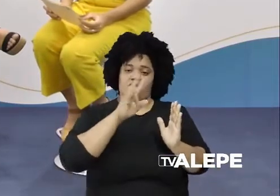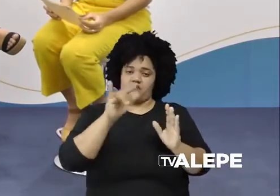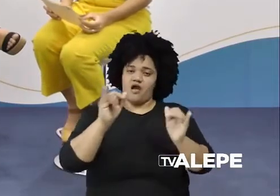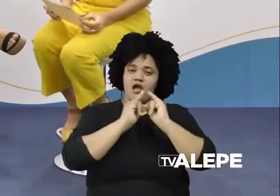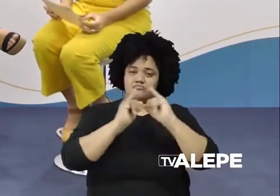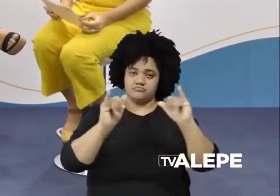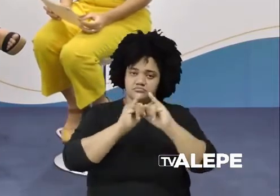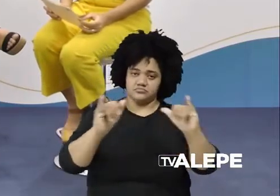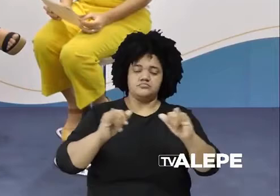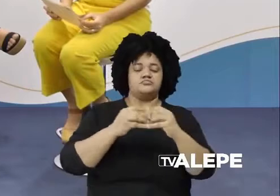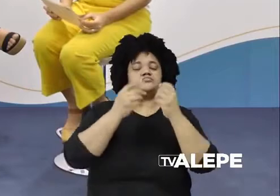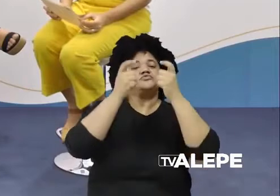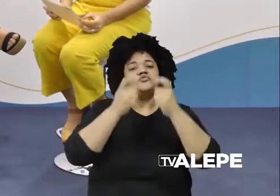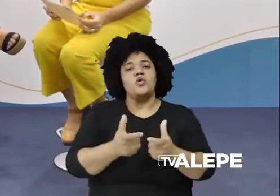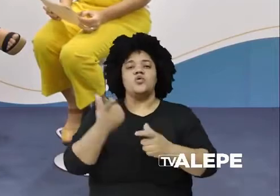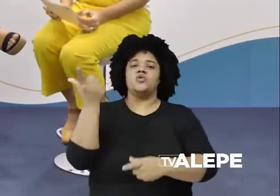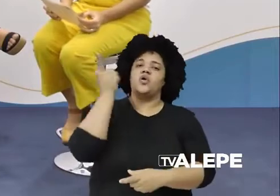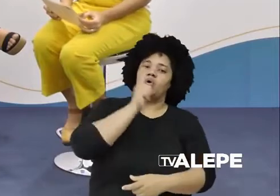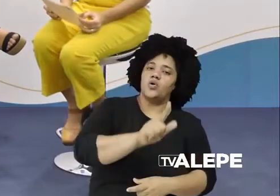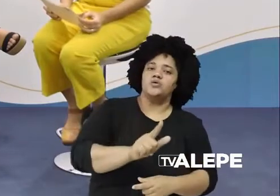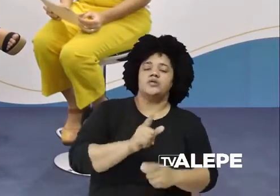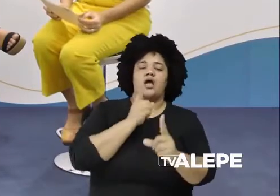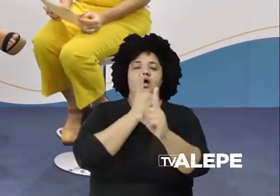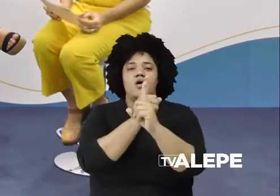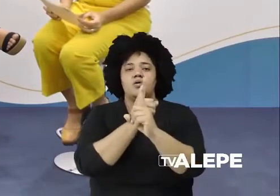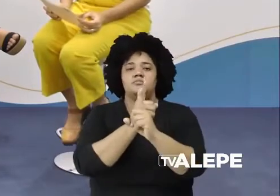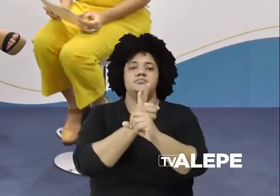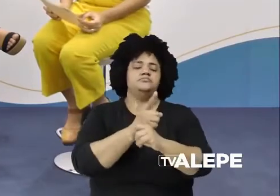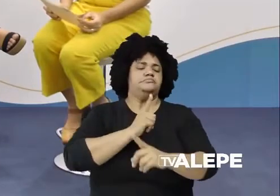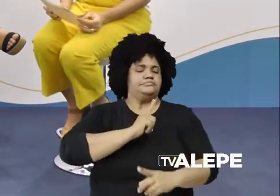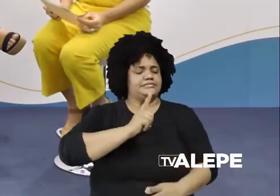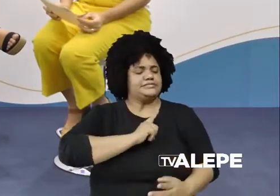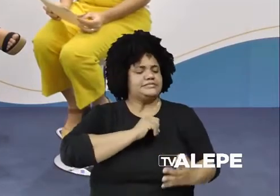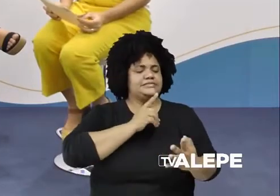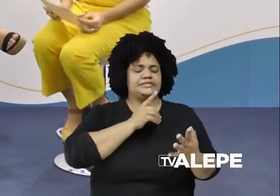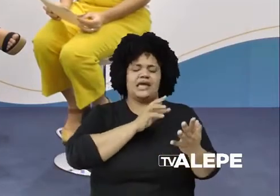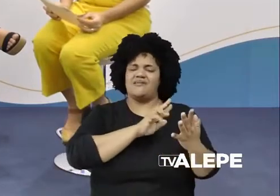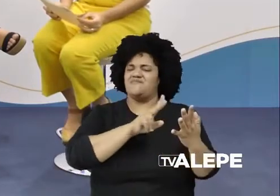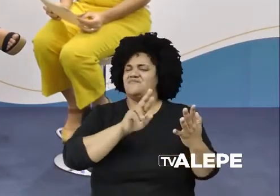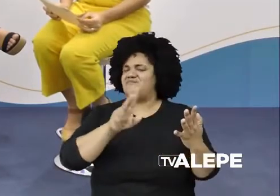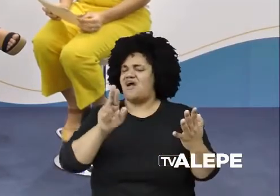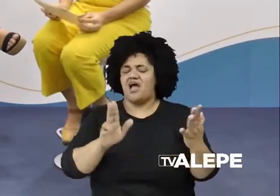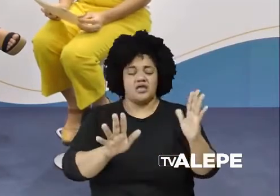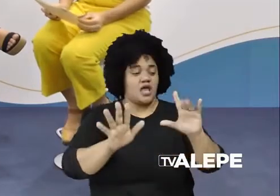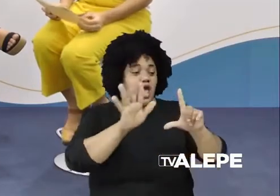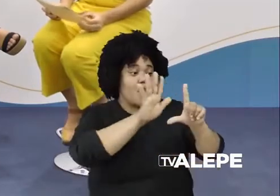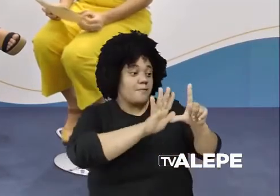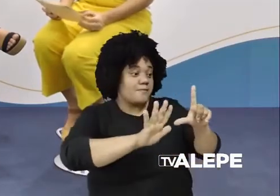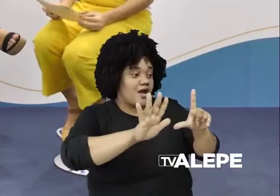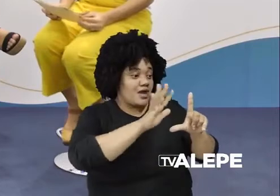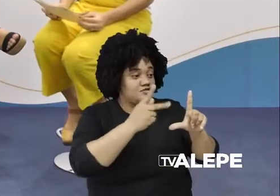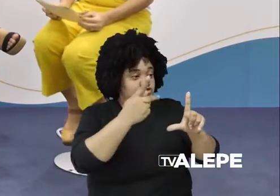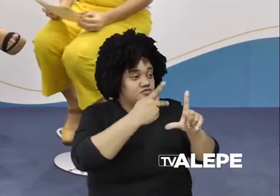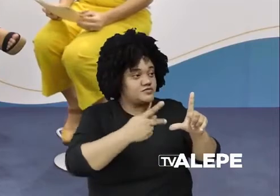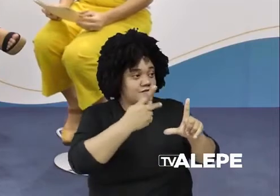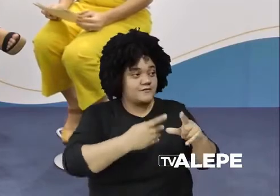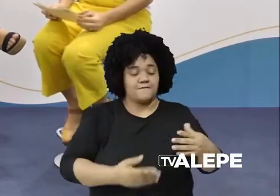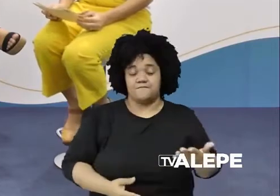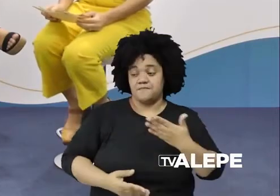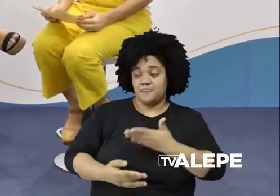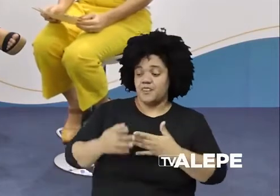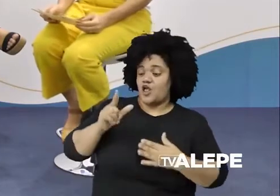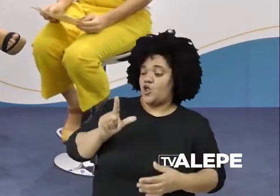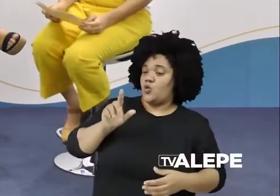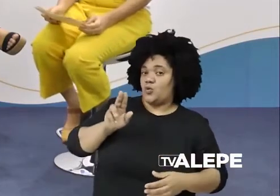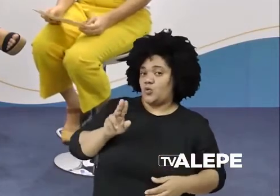vai dizer para vocês onde vocês podem encontrá-lo. Tem várias imagens que nossa amiga